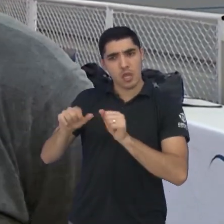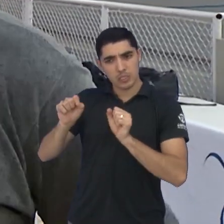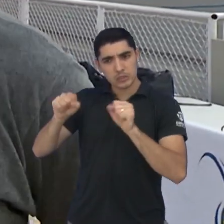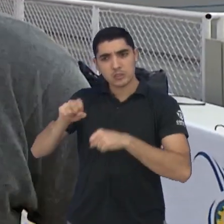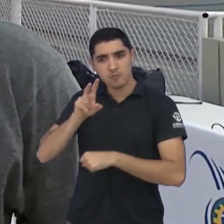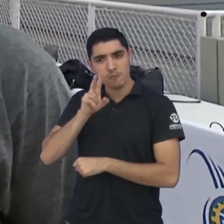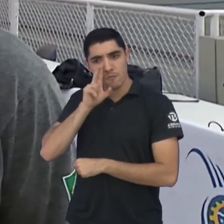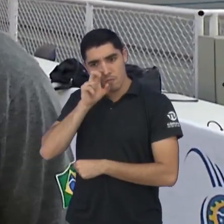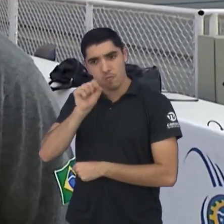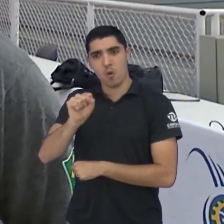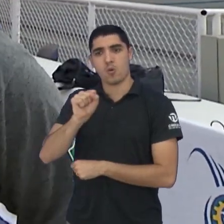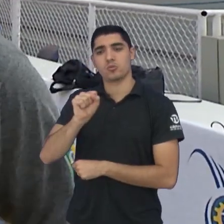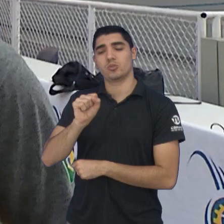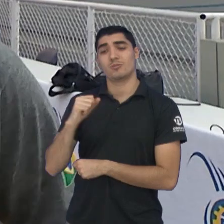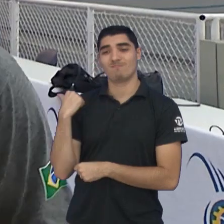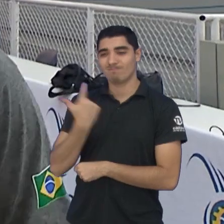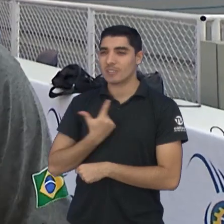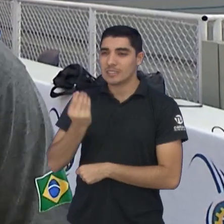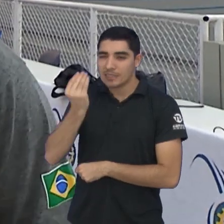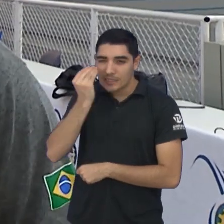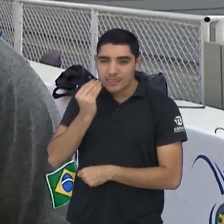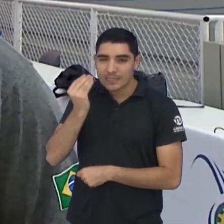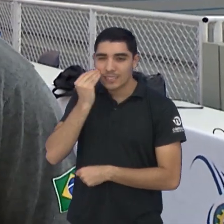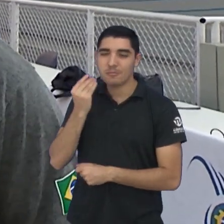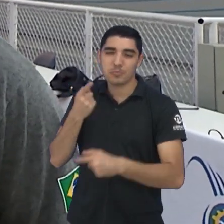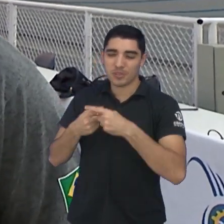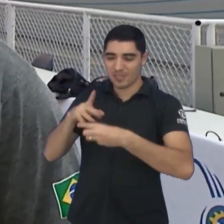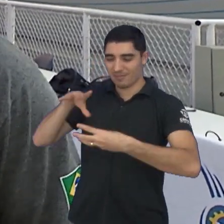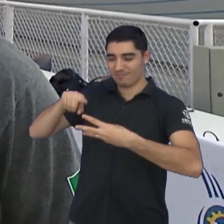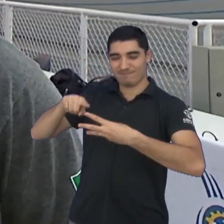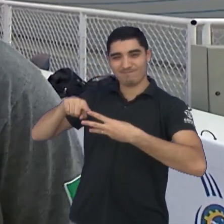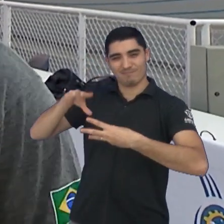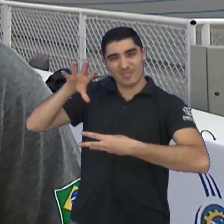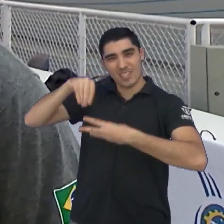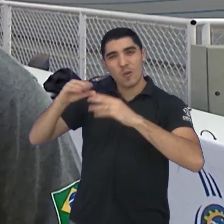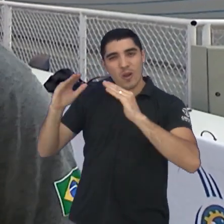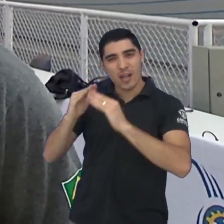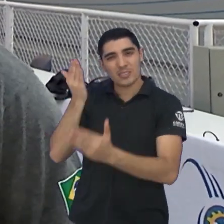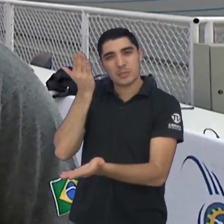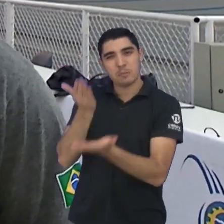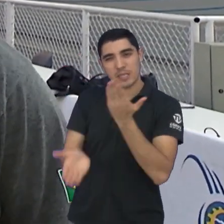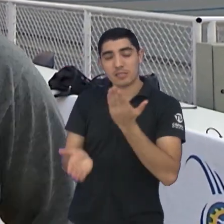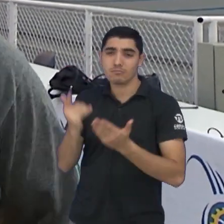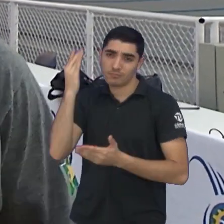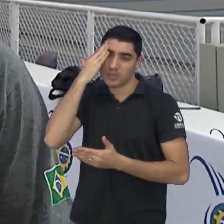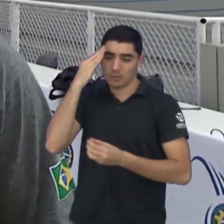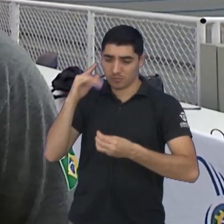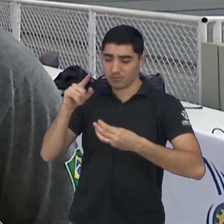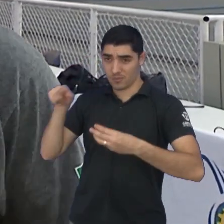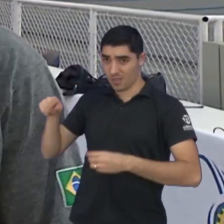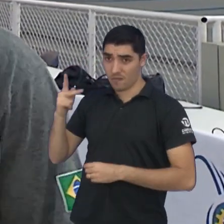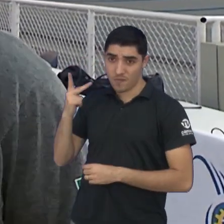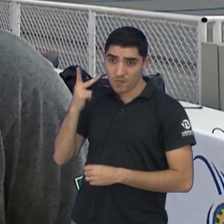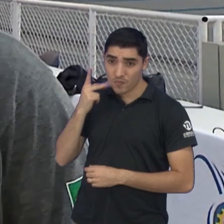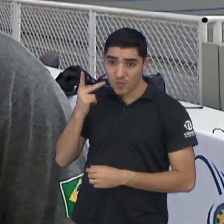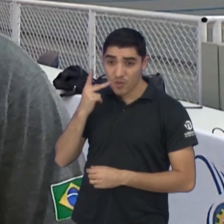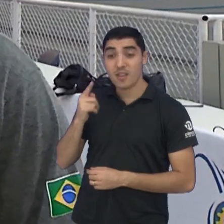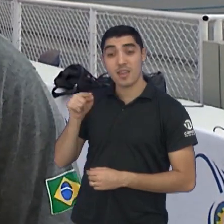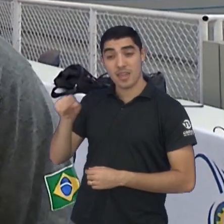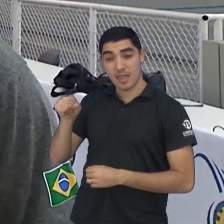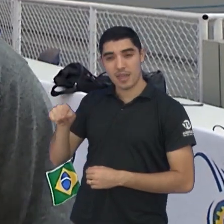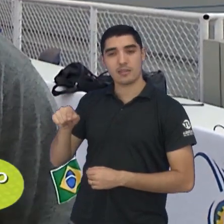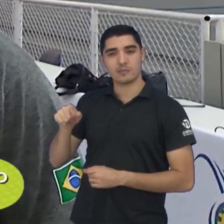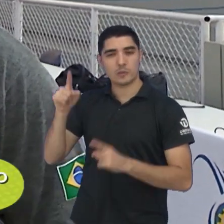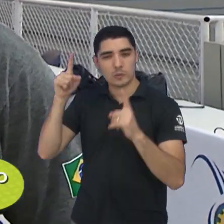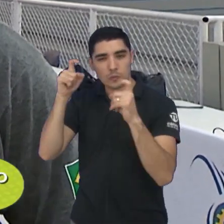tentando sair dessa derrota em casa. Sabemos que Fortaleza é um rival que cria algumas